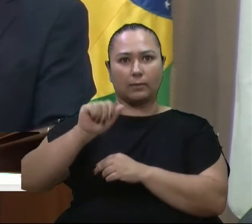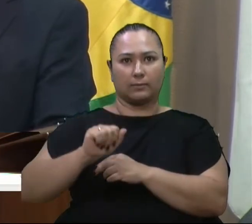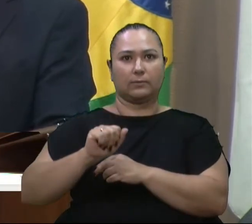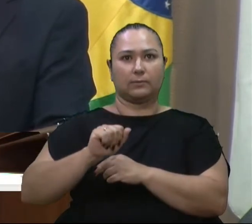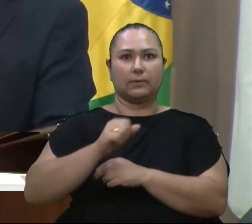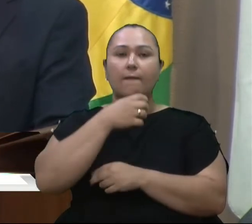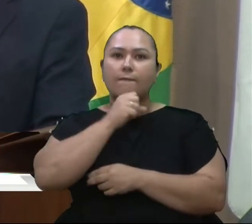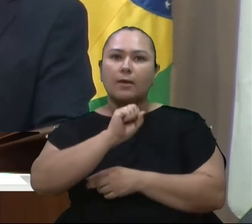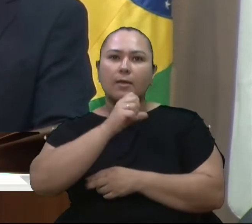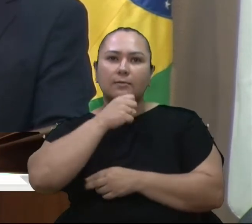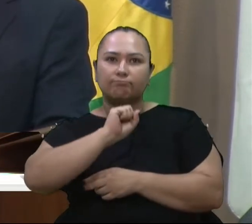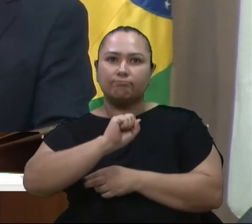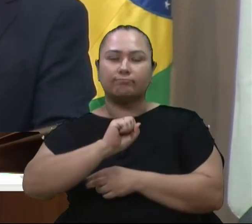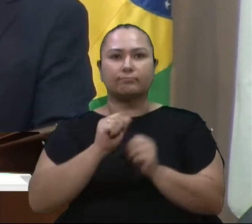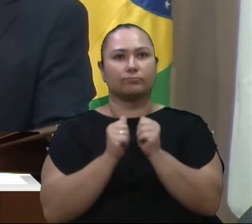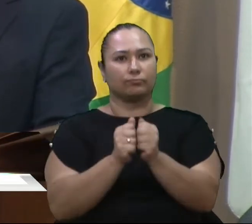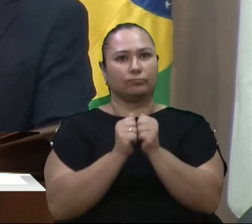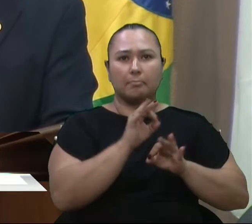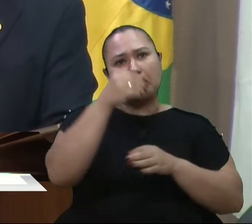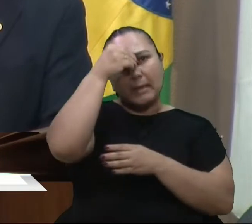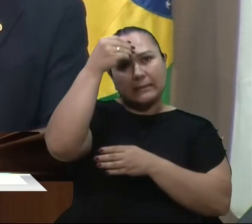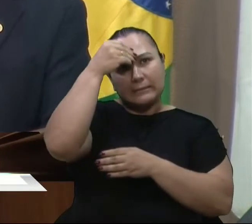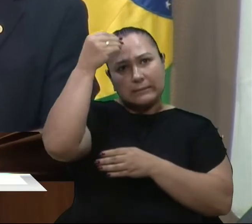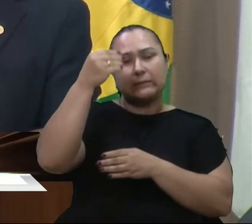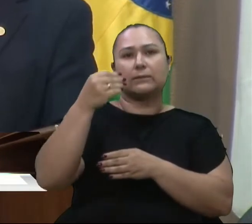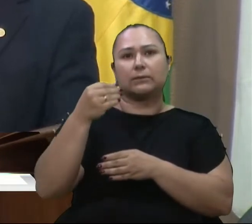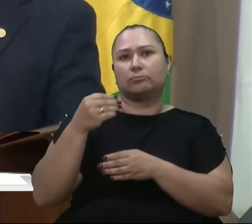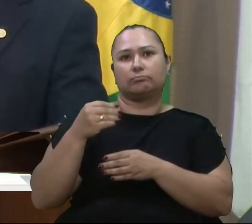2020, aprovado por este plenário.